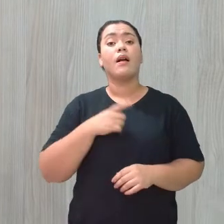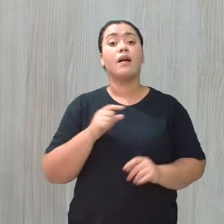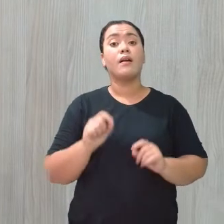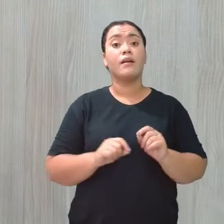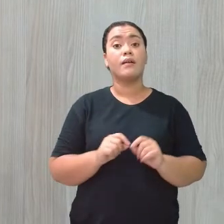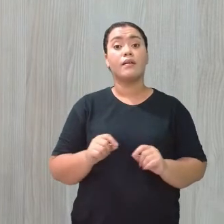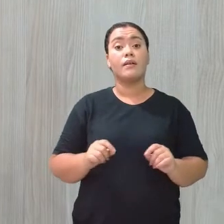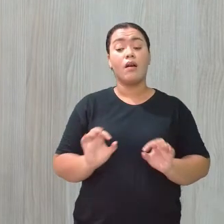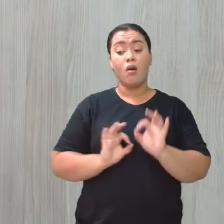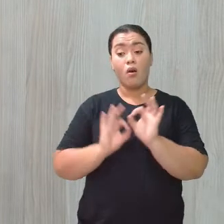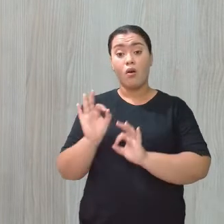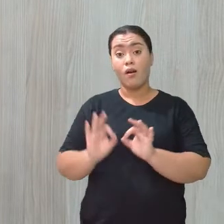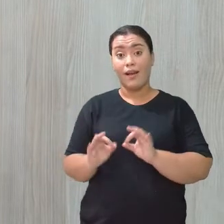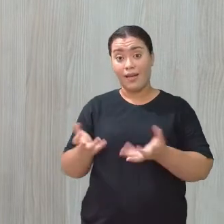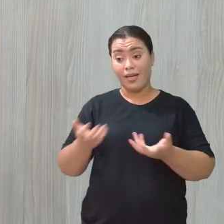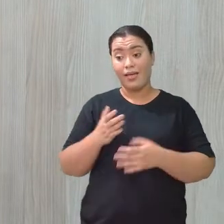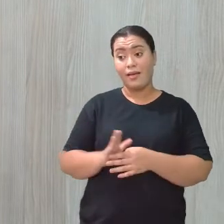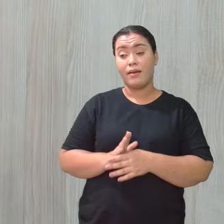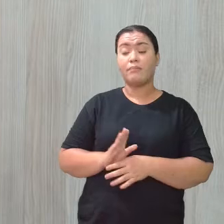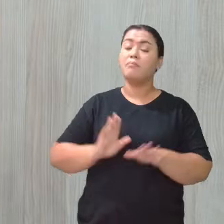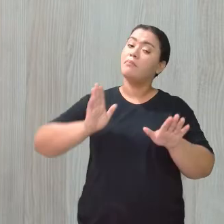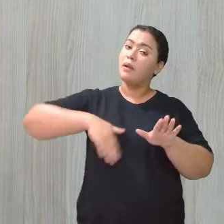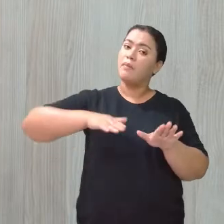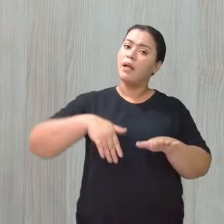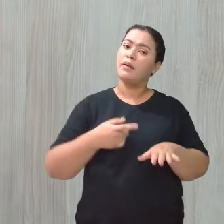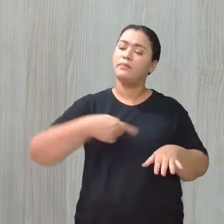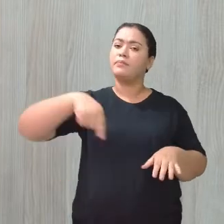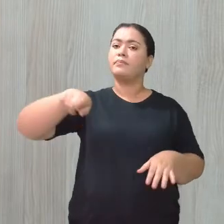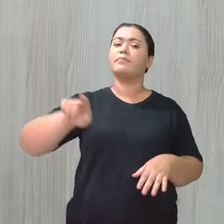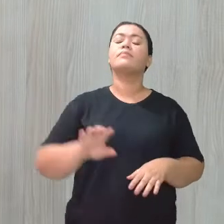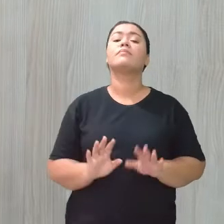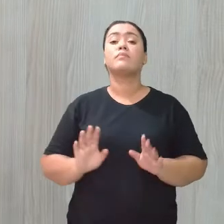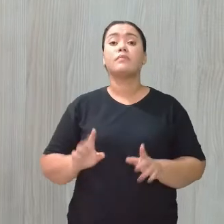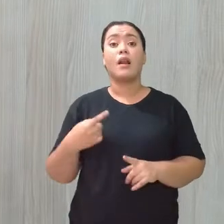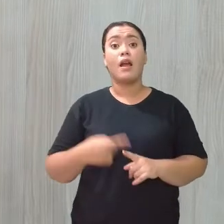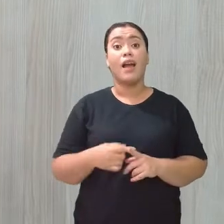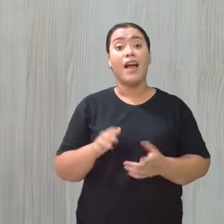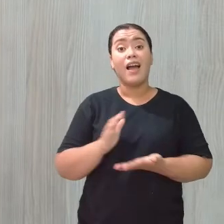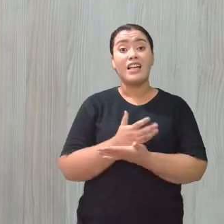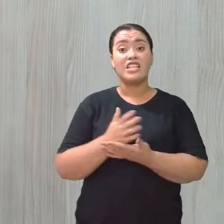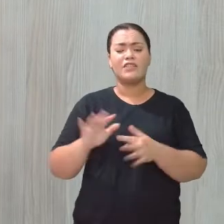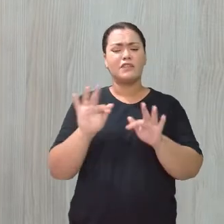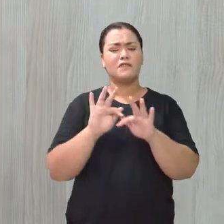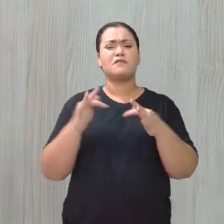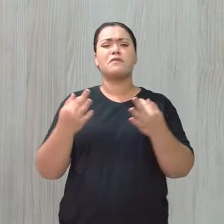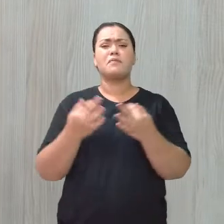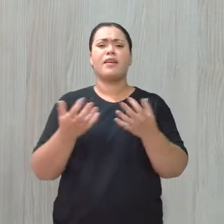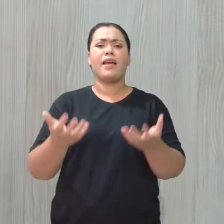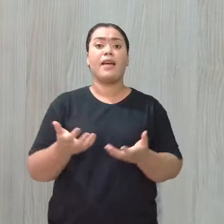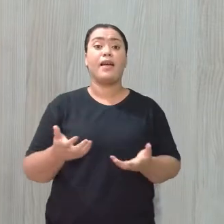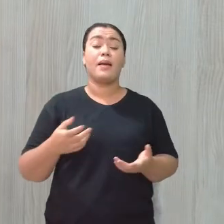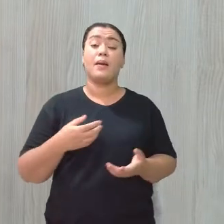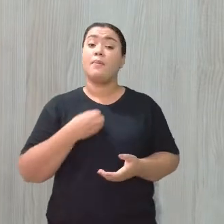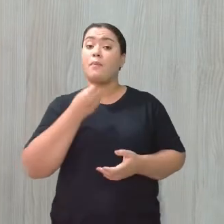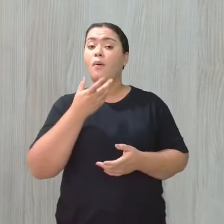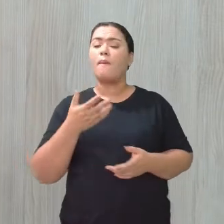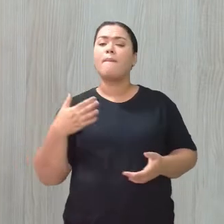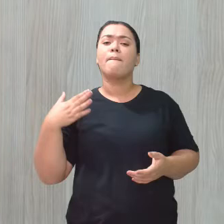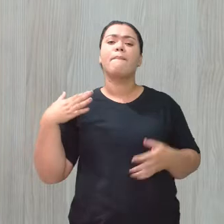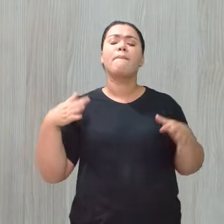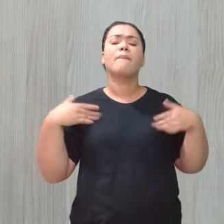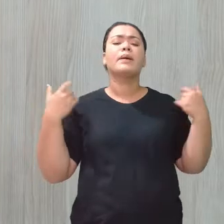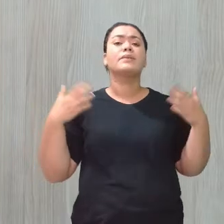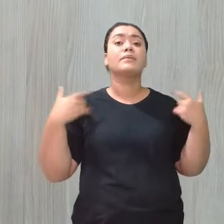estão planejando ir para a praia. É muito importante, né? Às vezes a família inteira quer fazer um bom passeio à praia,